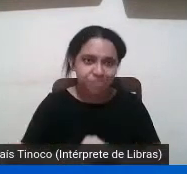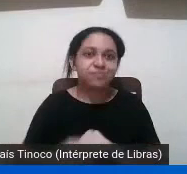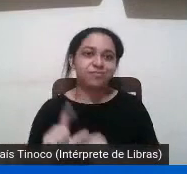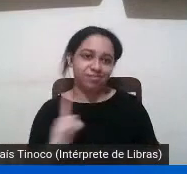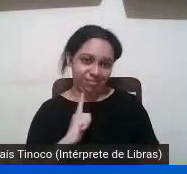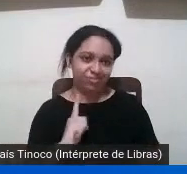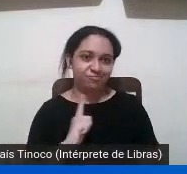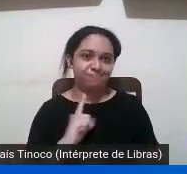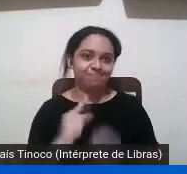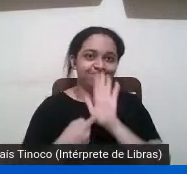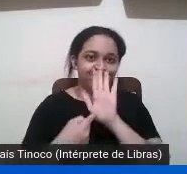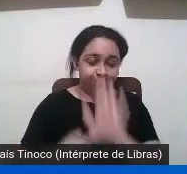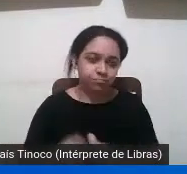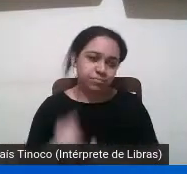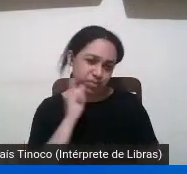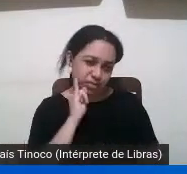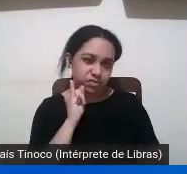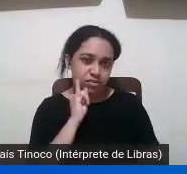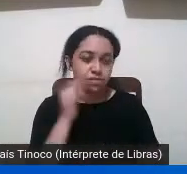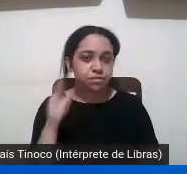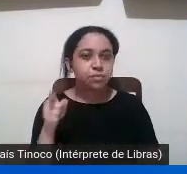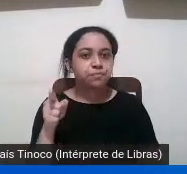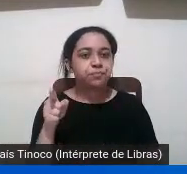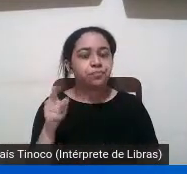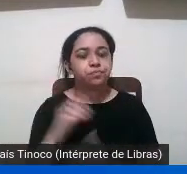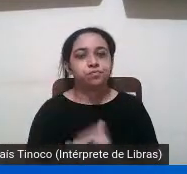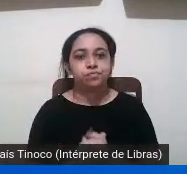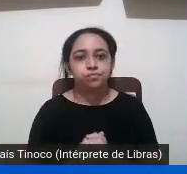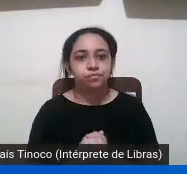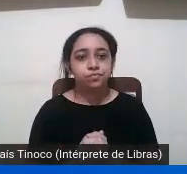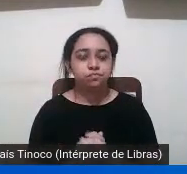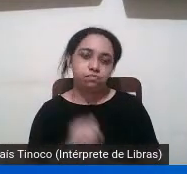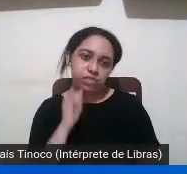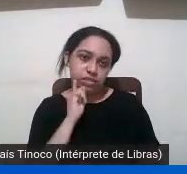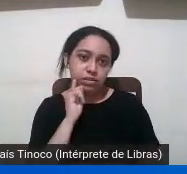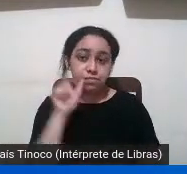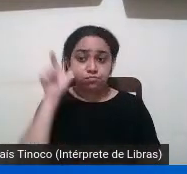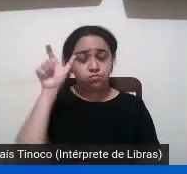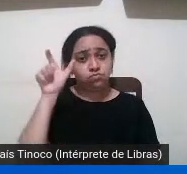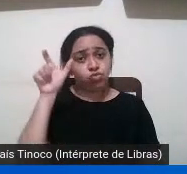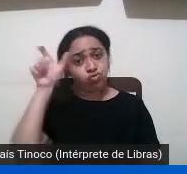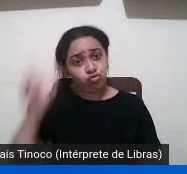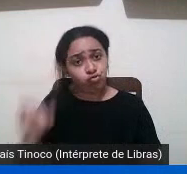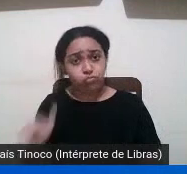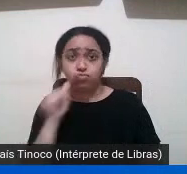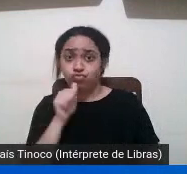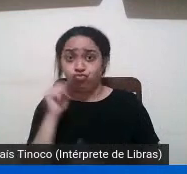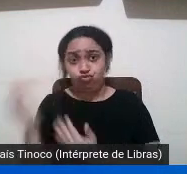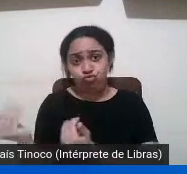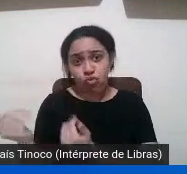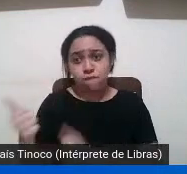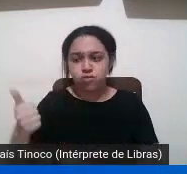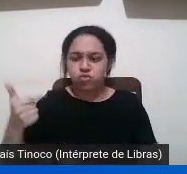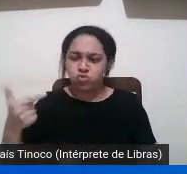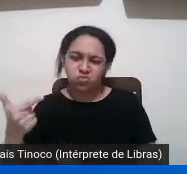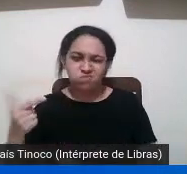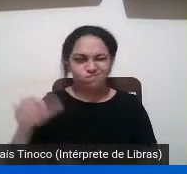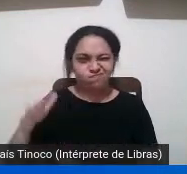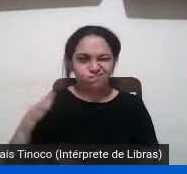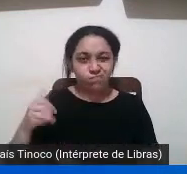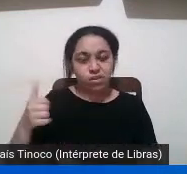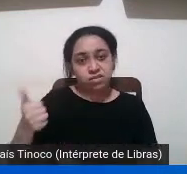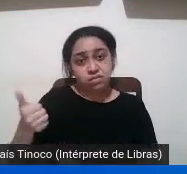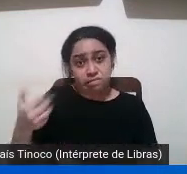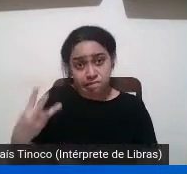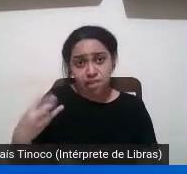possuíam só para dar um exemplo ela pega por exemplo uma jovem de 12 13 anos né de uma família